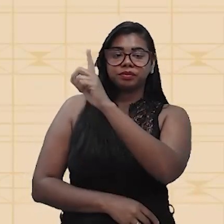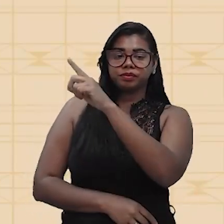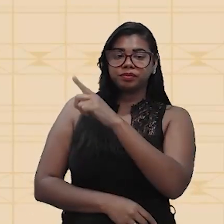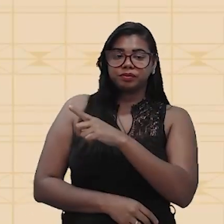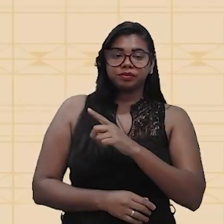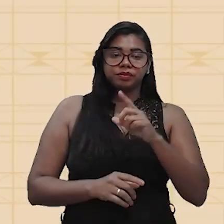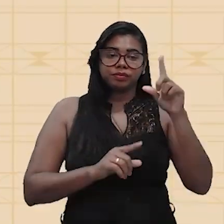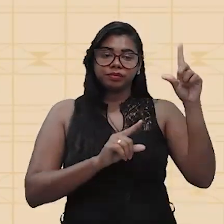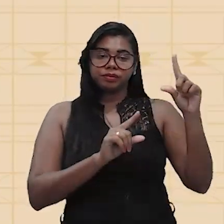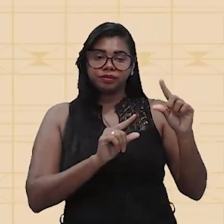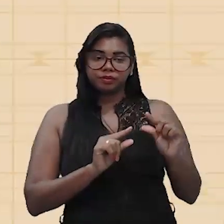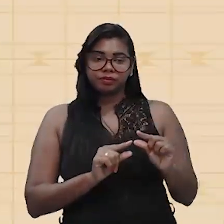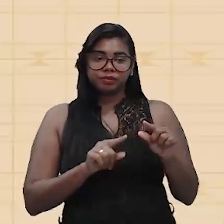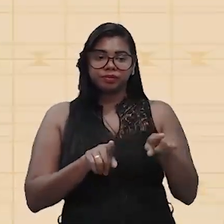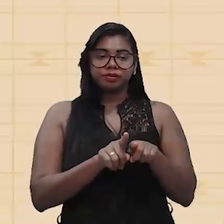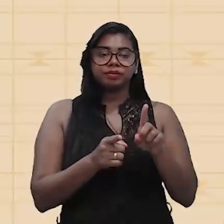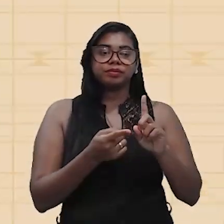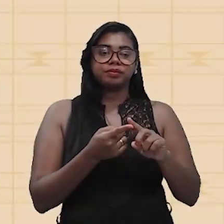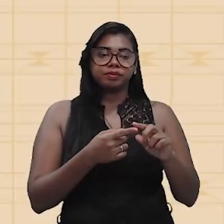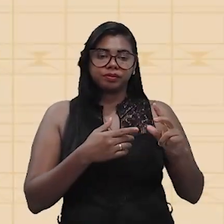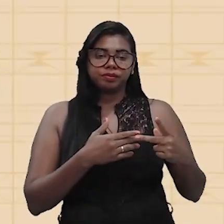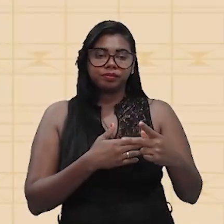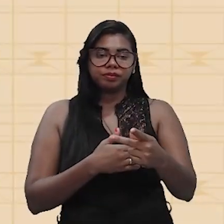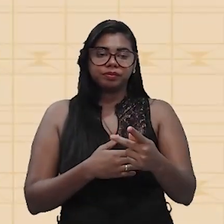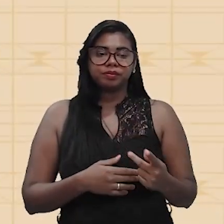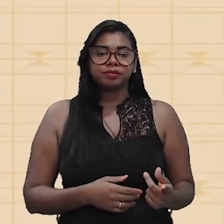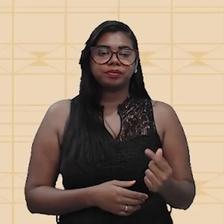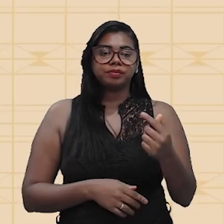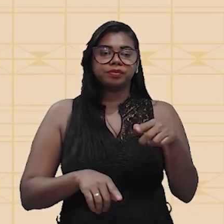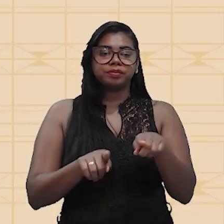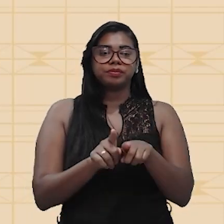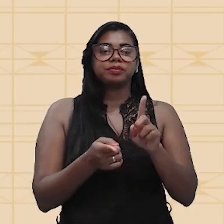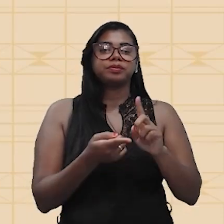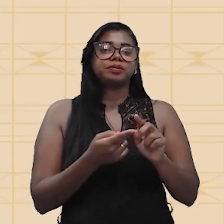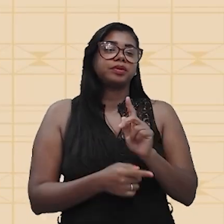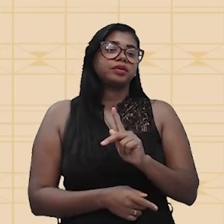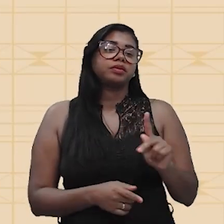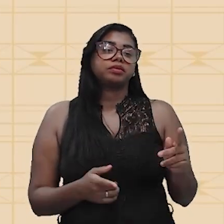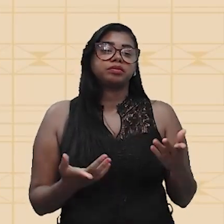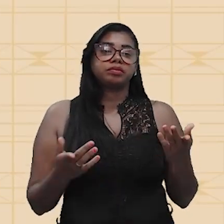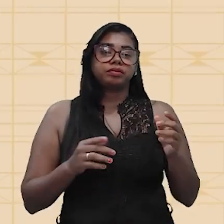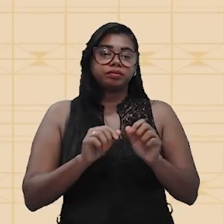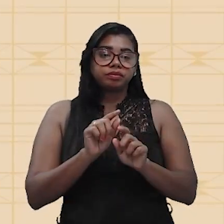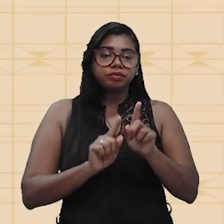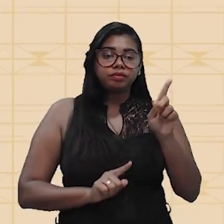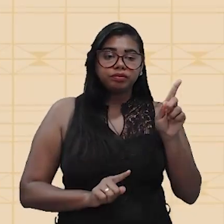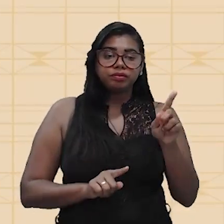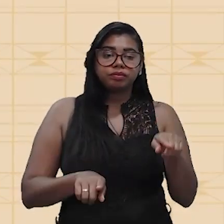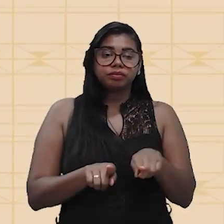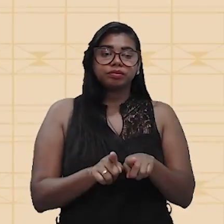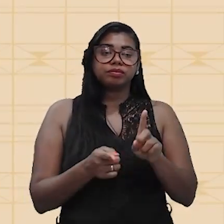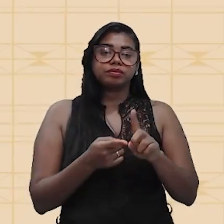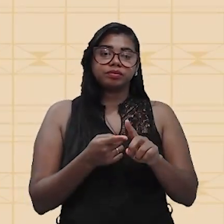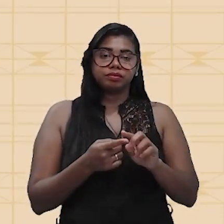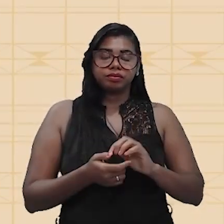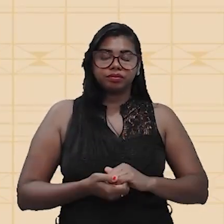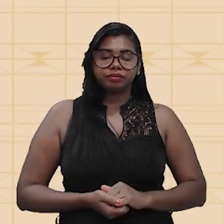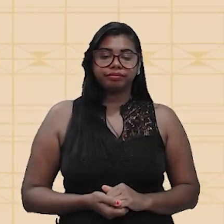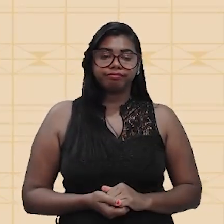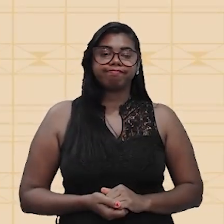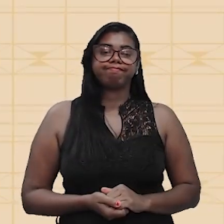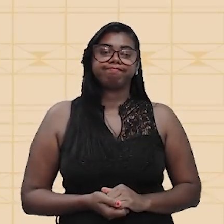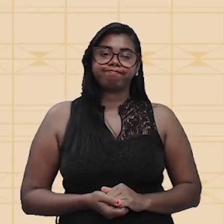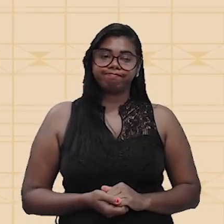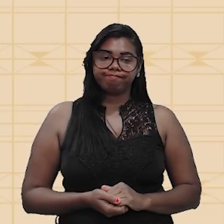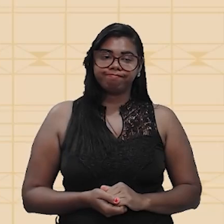da durabilidade. Mas aí você diz, Paulinho, eu queria aumentar a durabilidade. Aí você sai da associação em série e